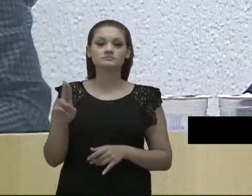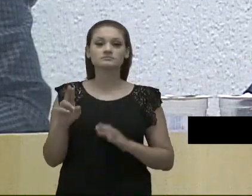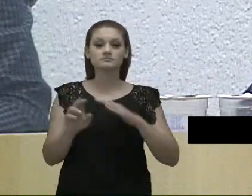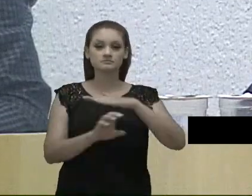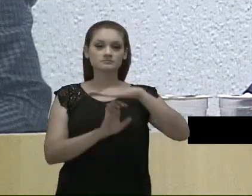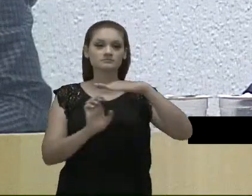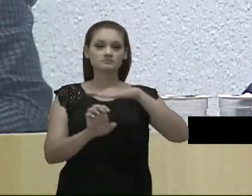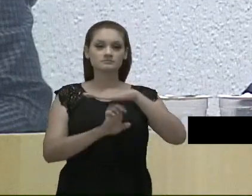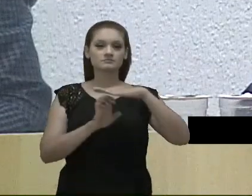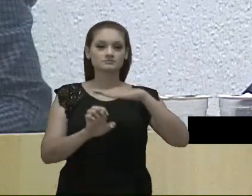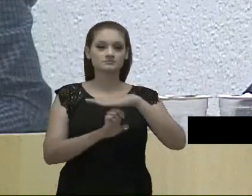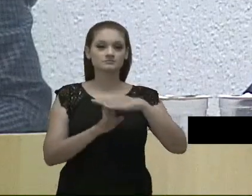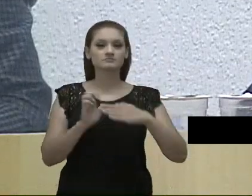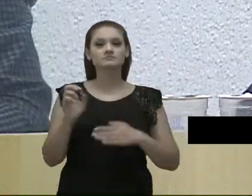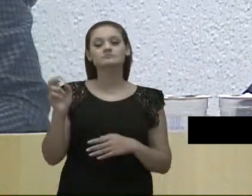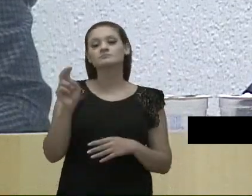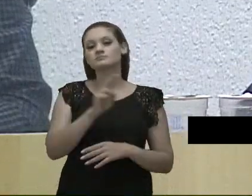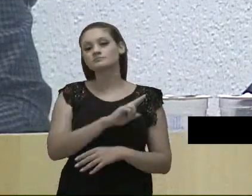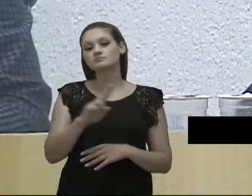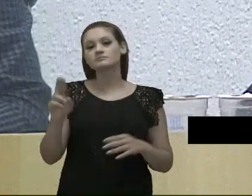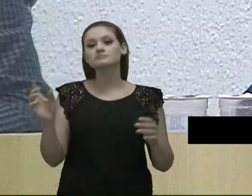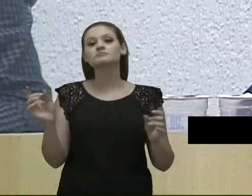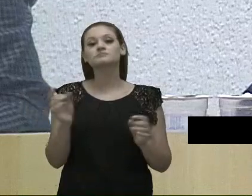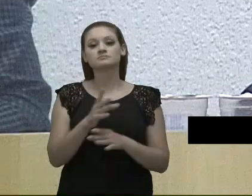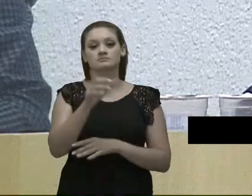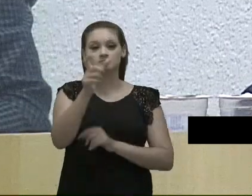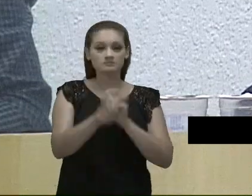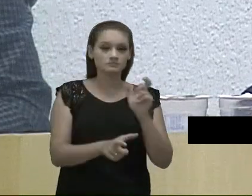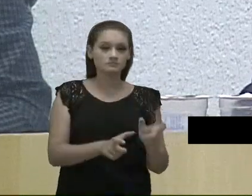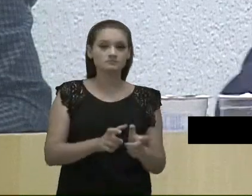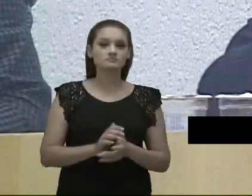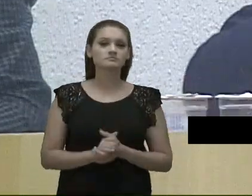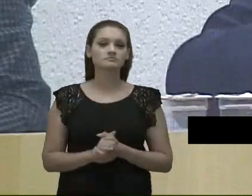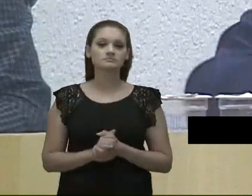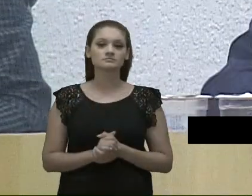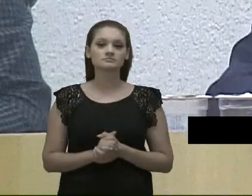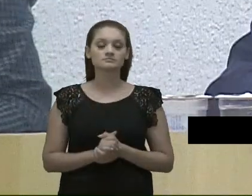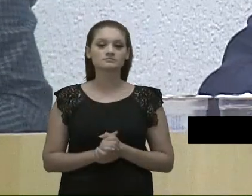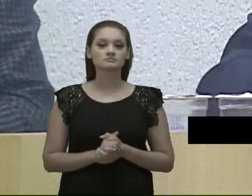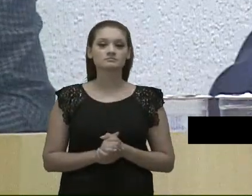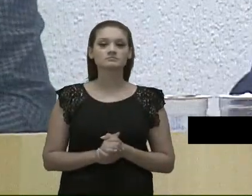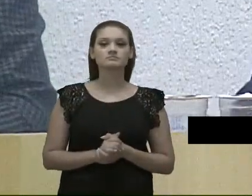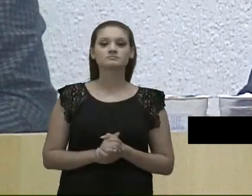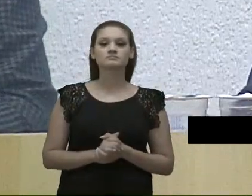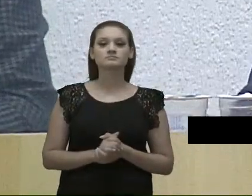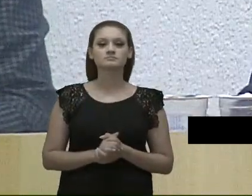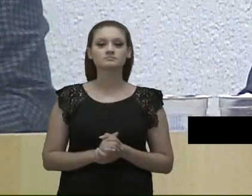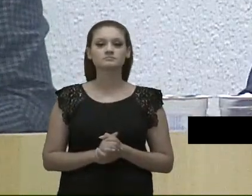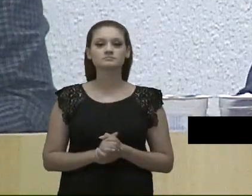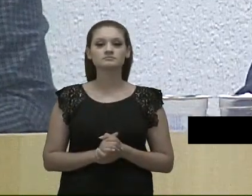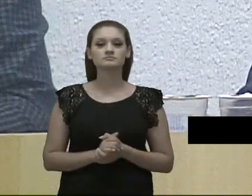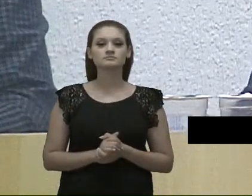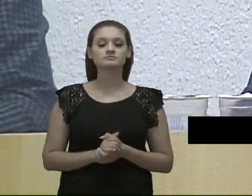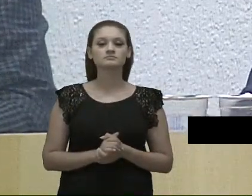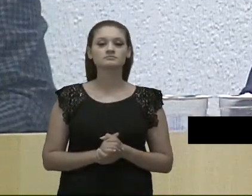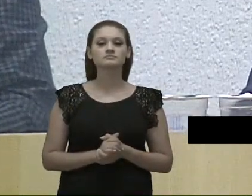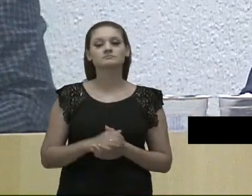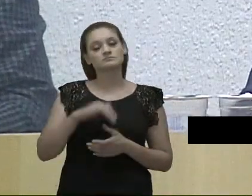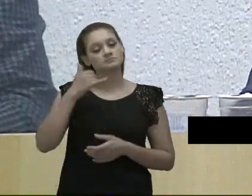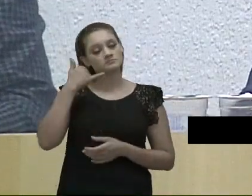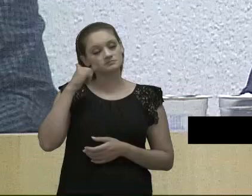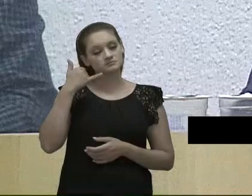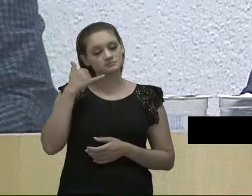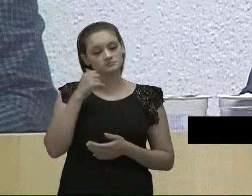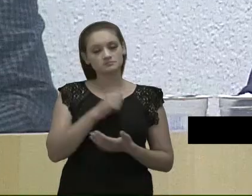empresa. Ofereceu o nome completo da pessoa, porque isso passa pela mão dela, nome e contato das